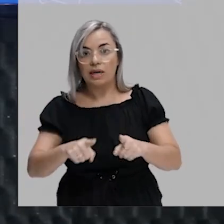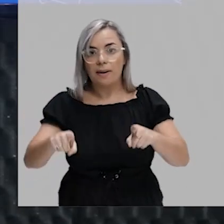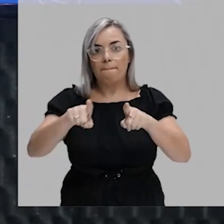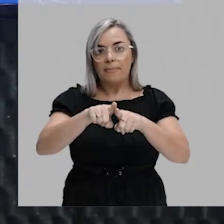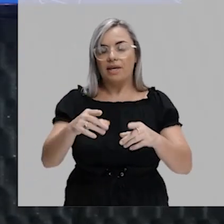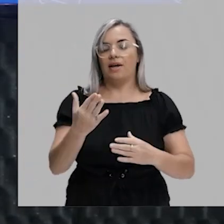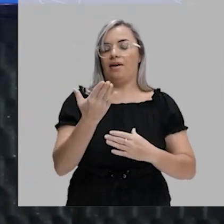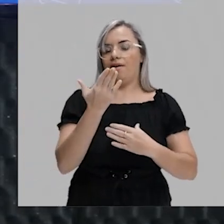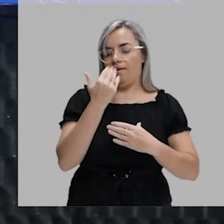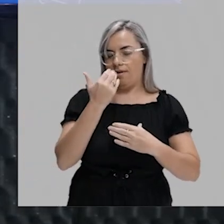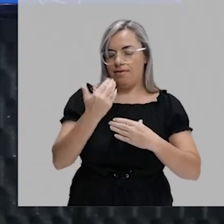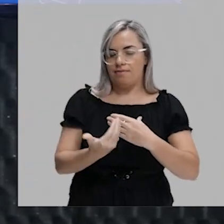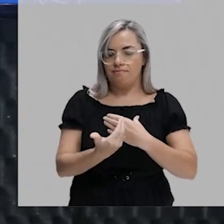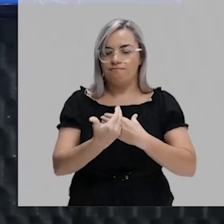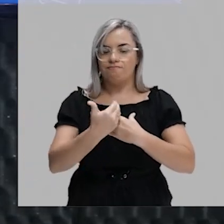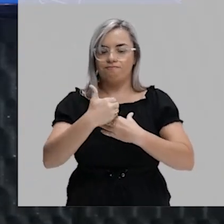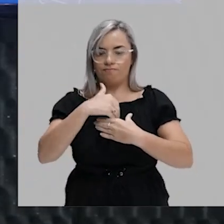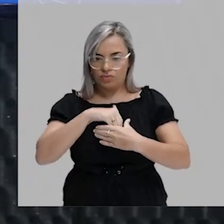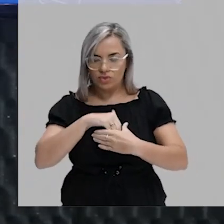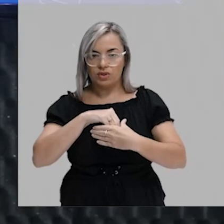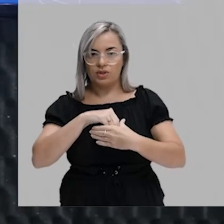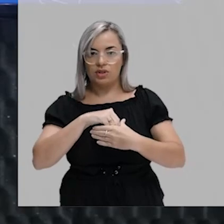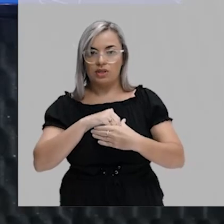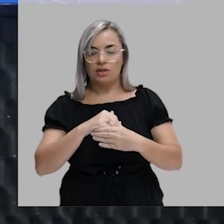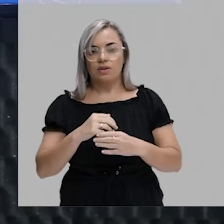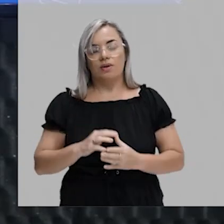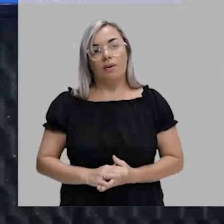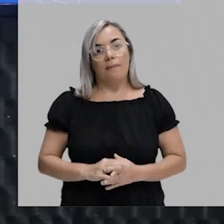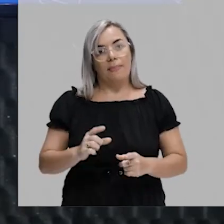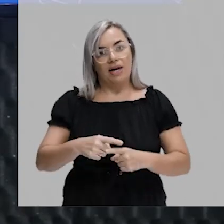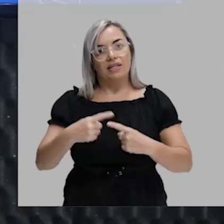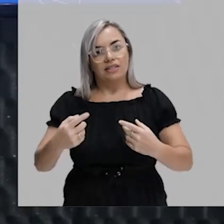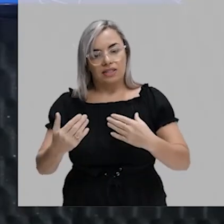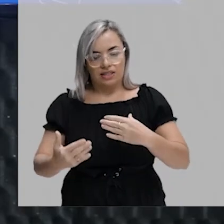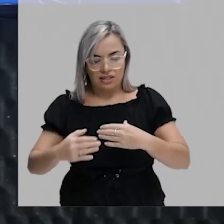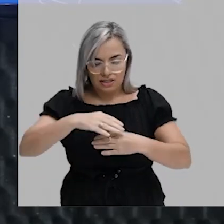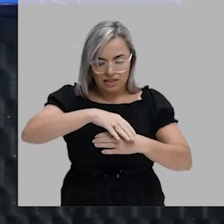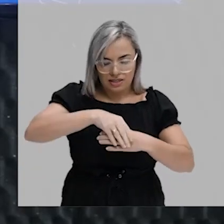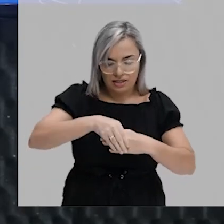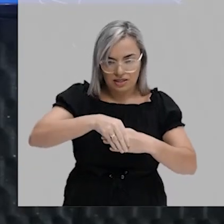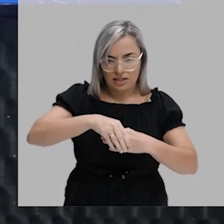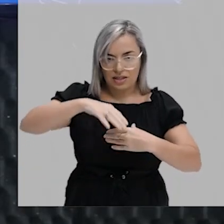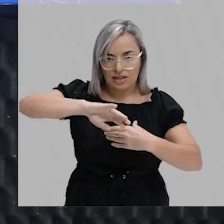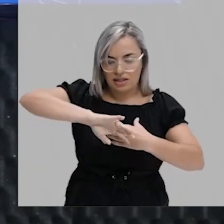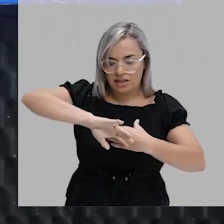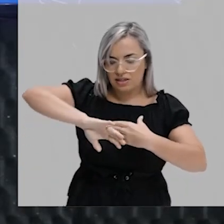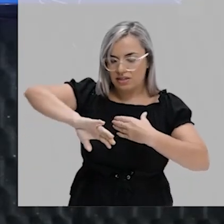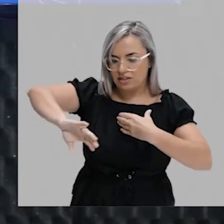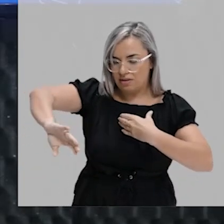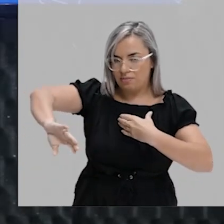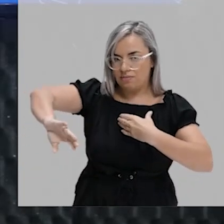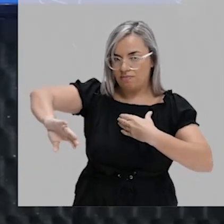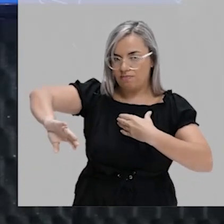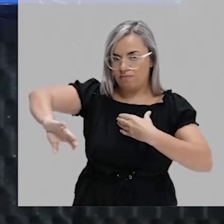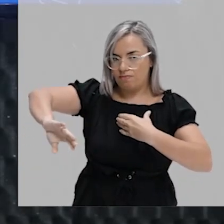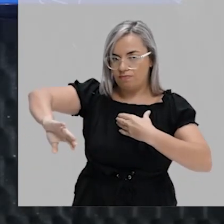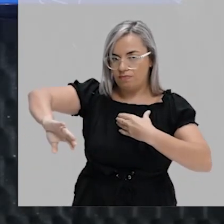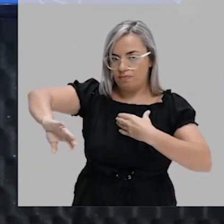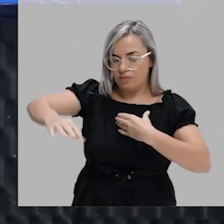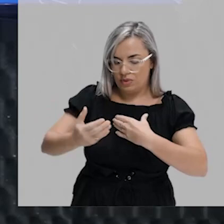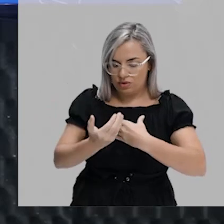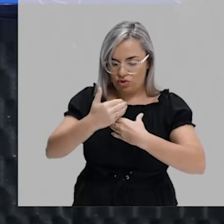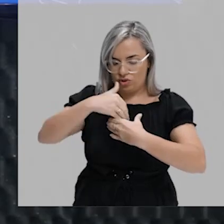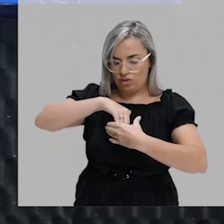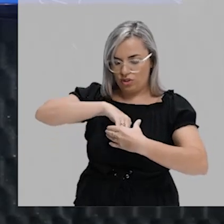embora essa membrana plasmática ela delimite, ou seja, ela separe o meio de dentro da célula do meio de fora